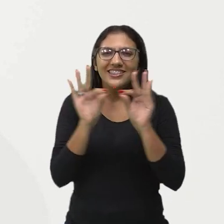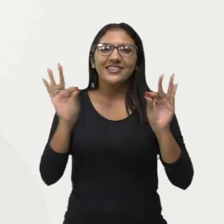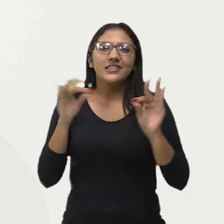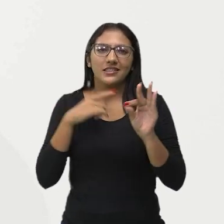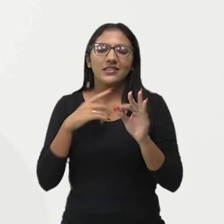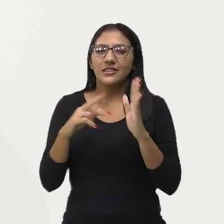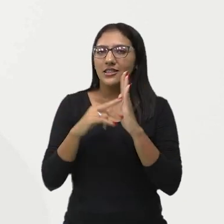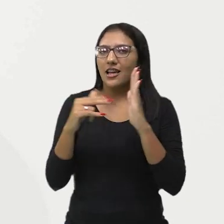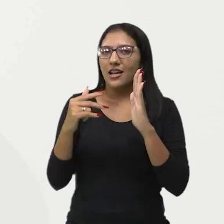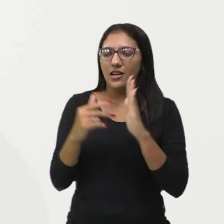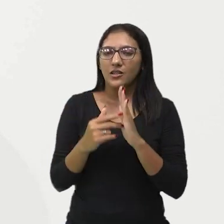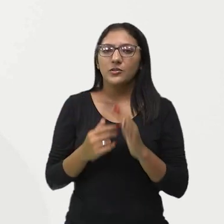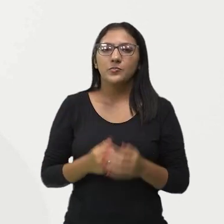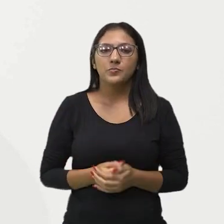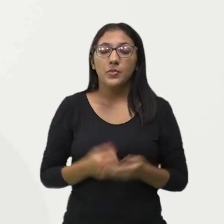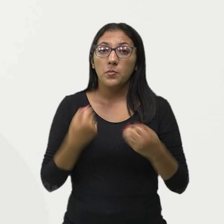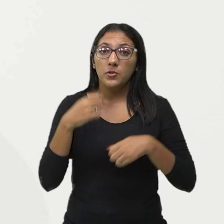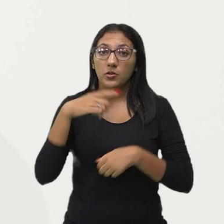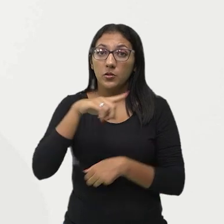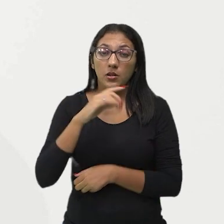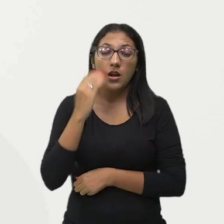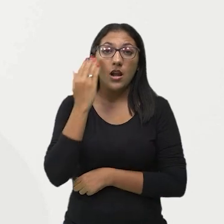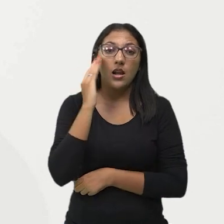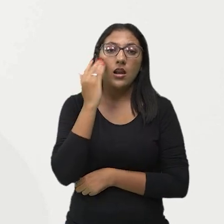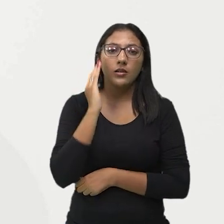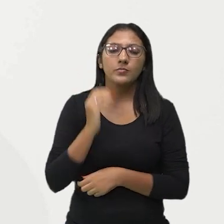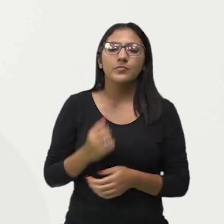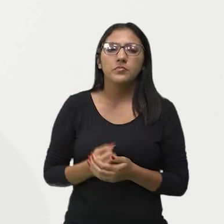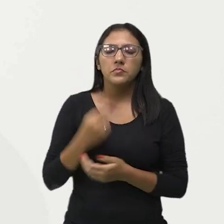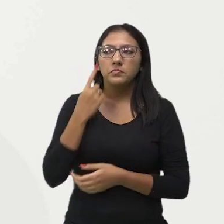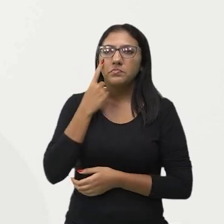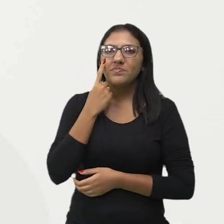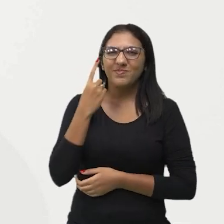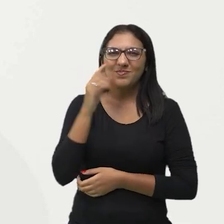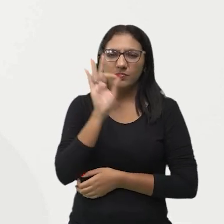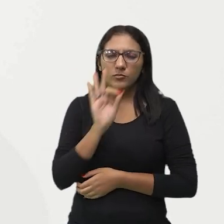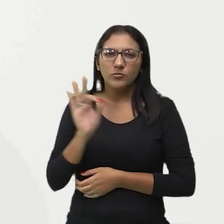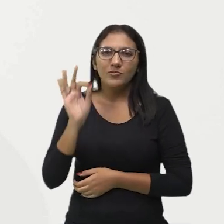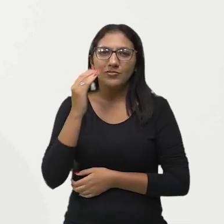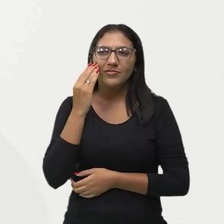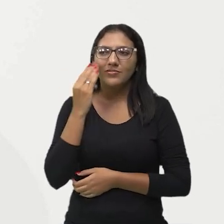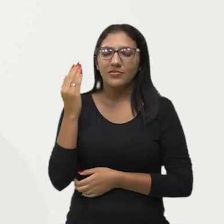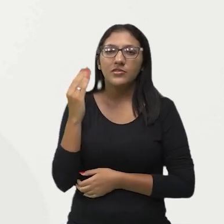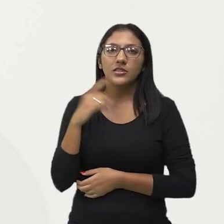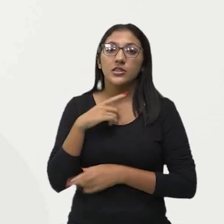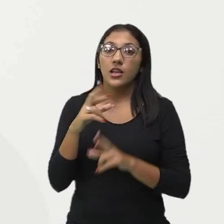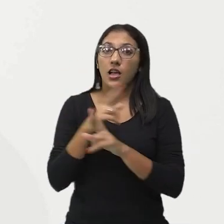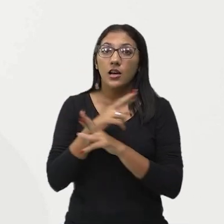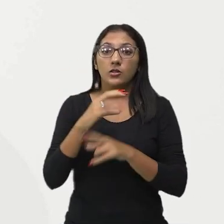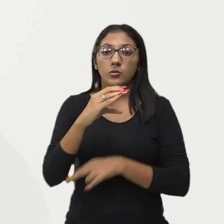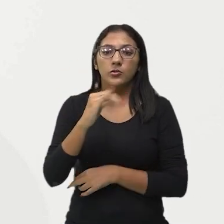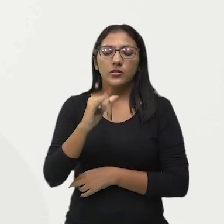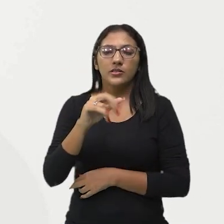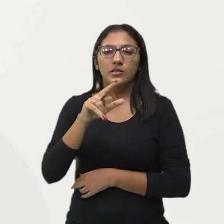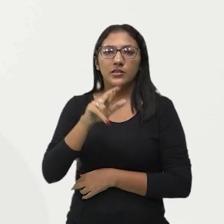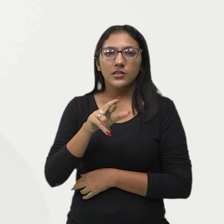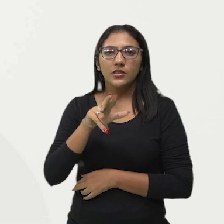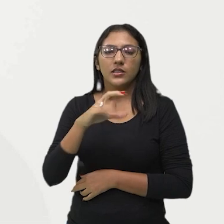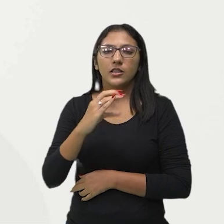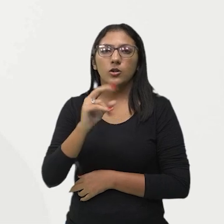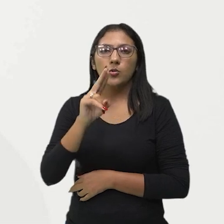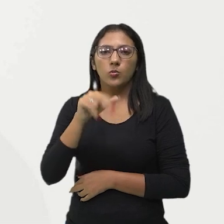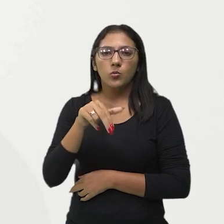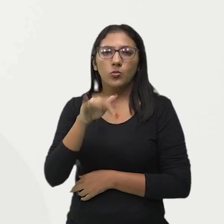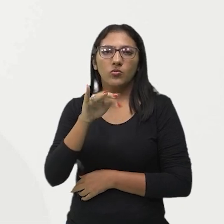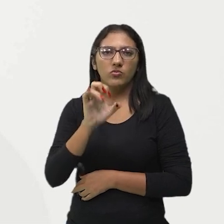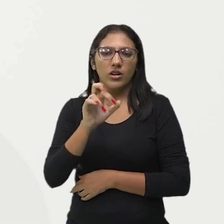ó, é o que nós chamamos de circunferência, tá bom? Esta linha que está de preto. A